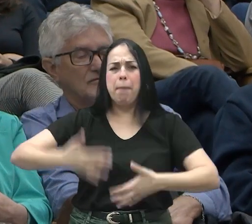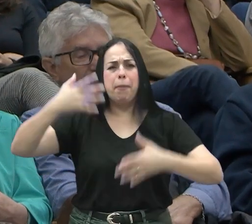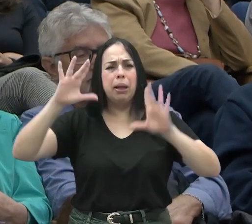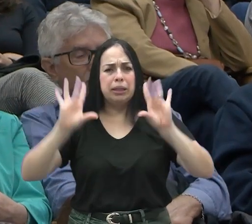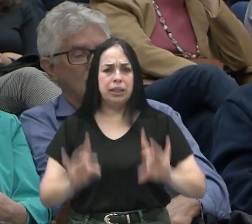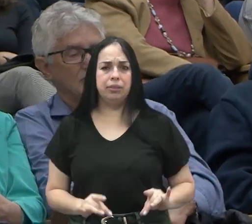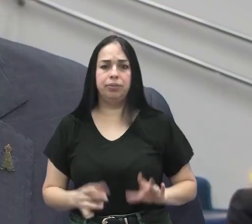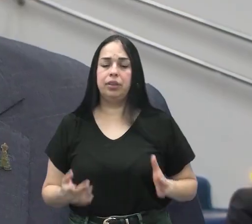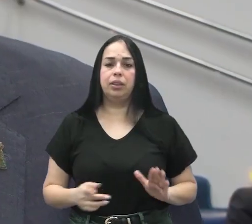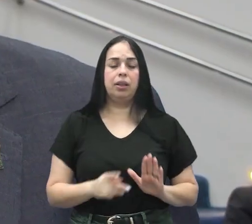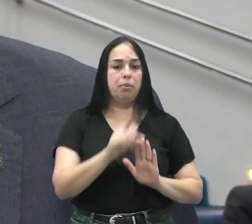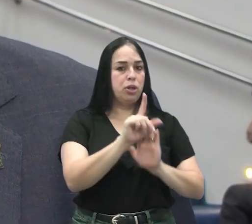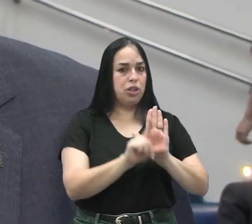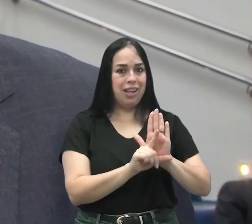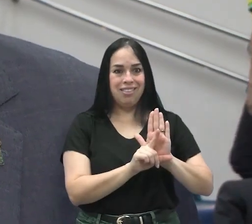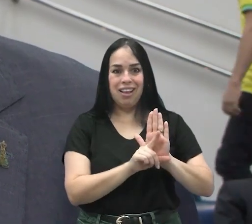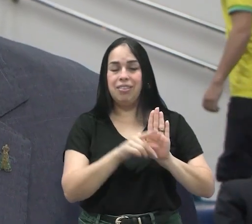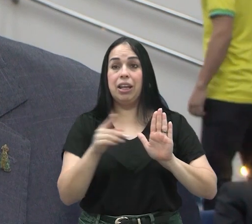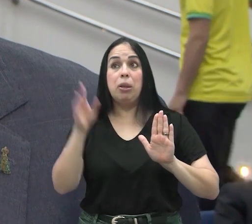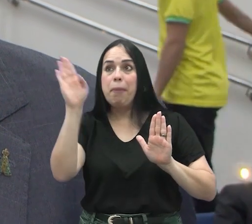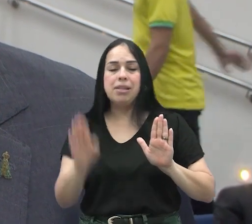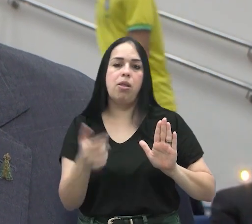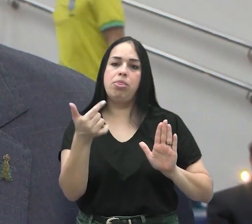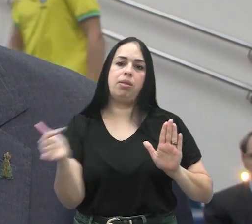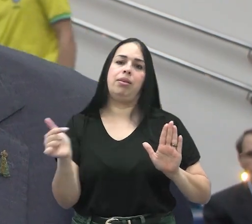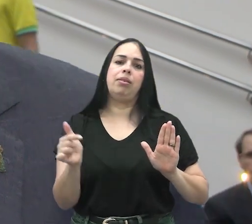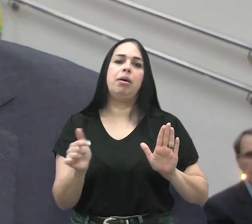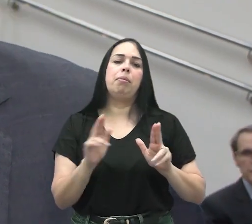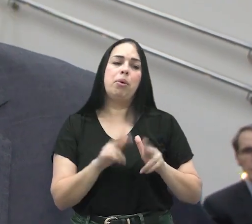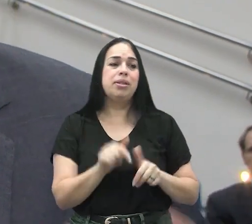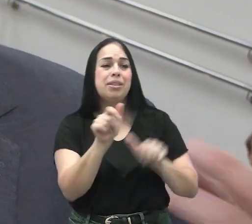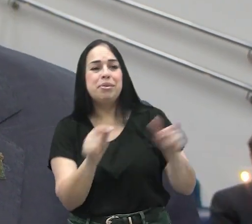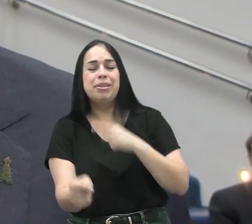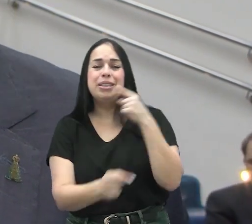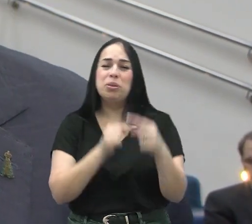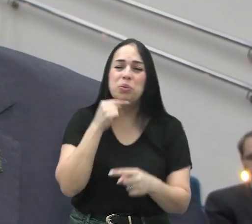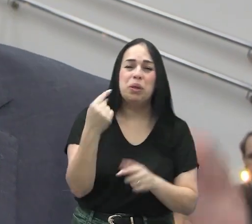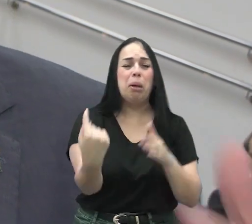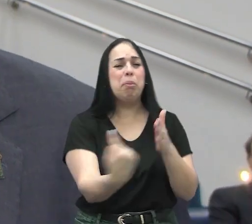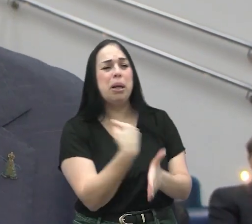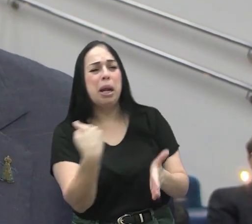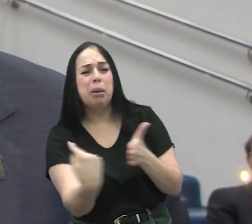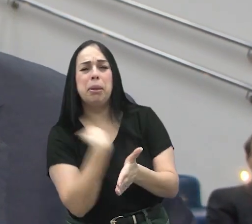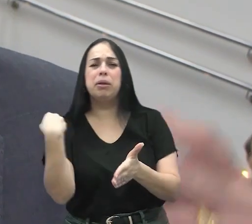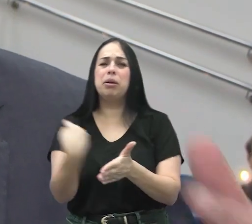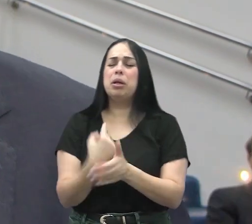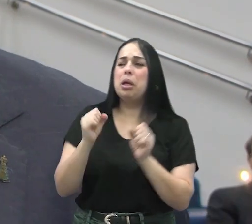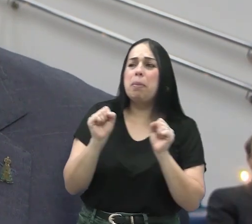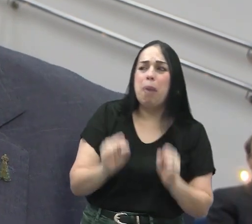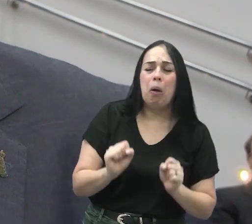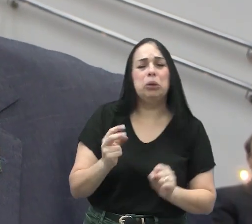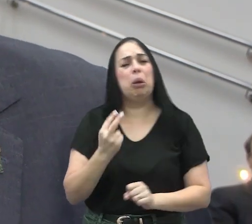aos munícipes. Como esse projeto é um projeto que não existe a nível de Brasil, então muita gente ainda tem dúvida, ainda pergunta, mas como